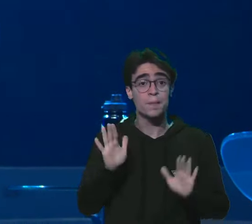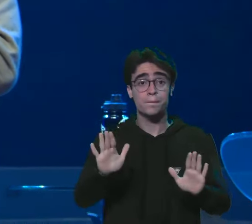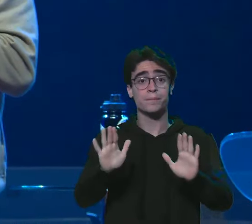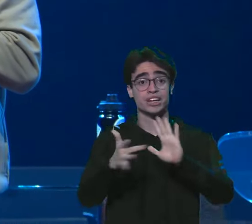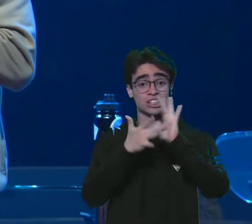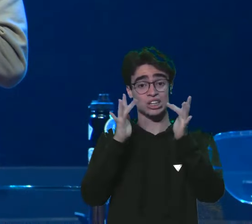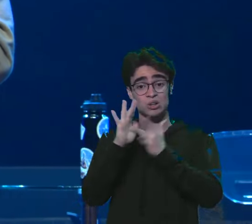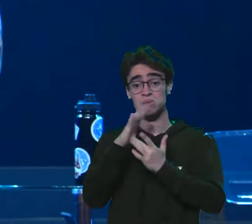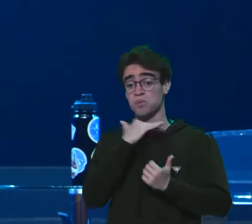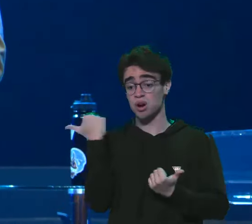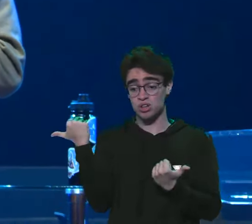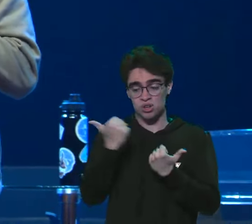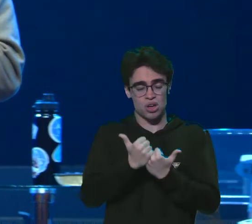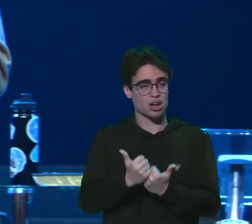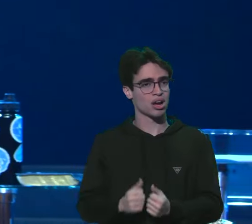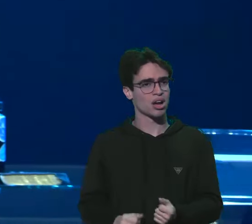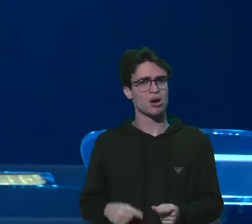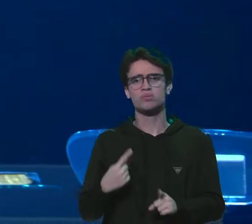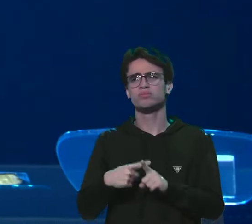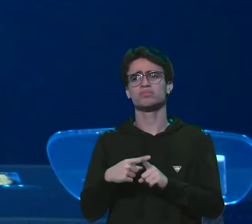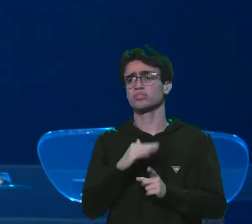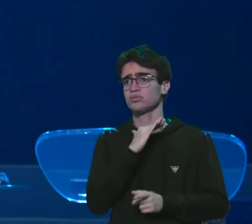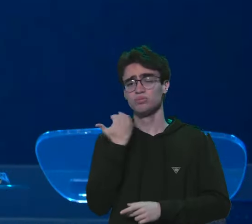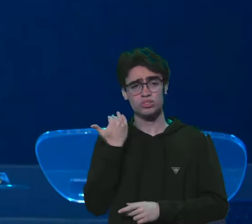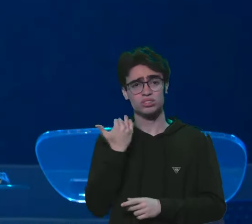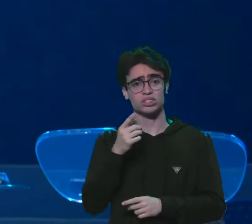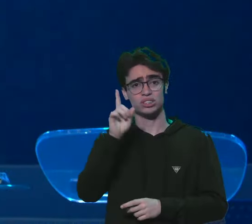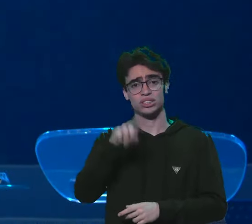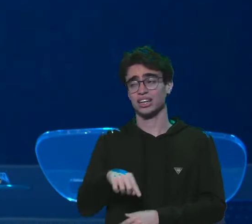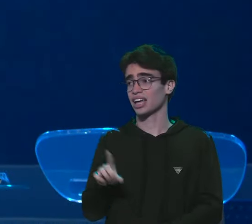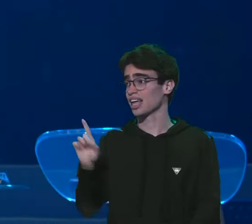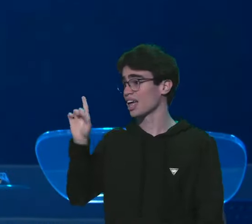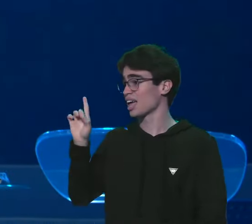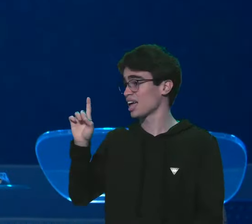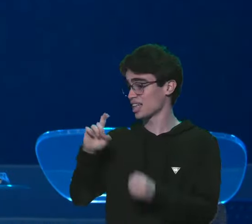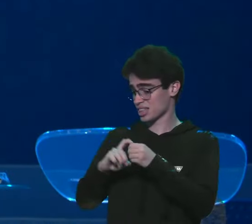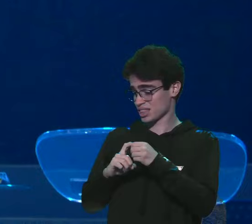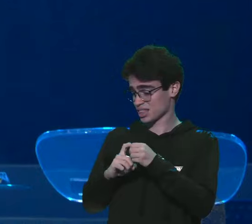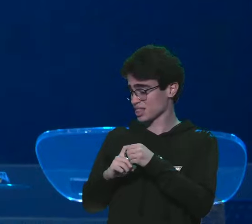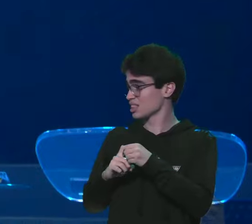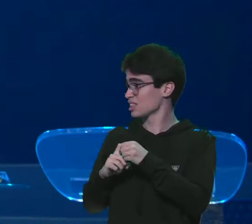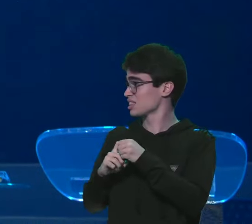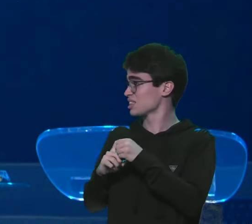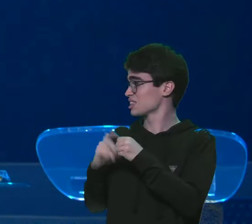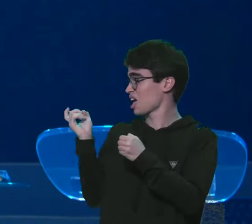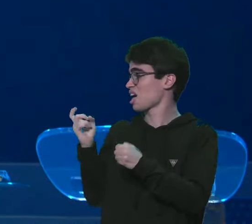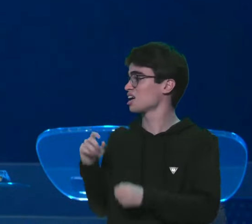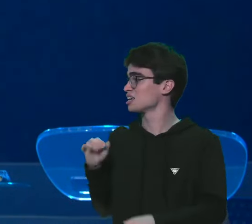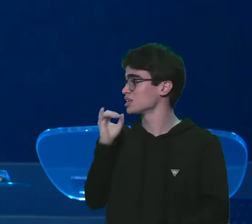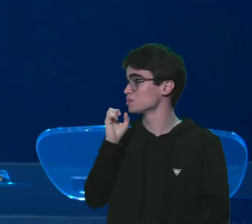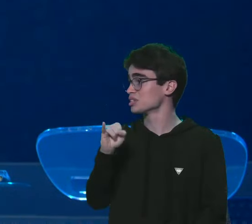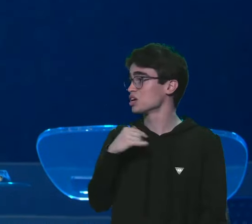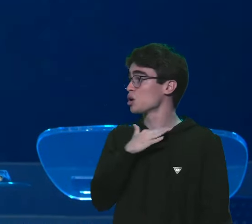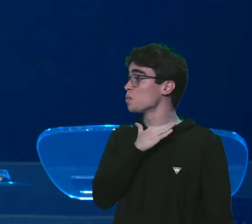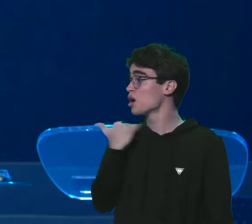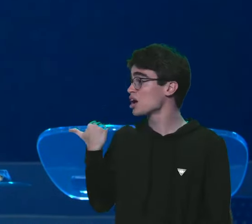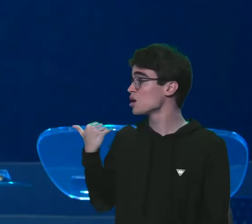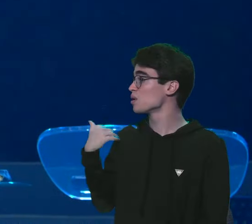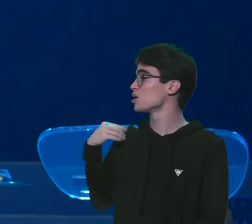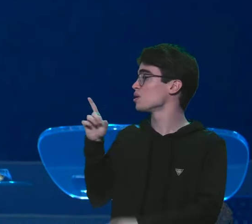Porque a morte é o desligamento de Deus. Deus é a fonte da vida, então se eu morri, eu me desliguei de